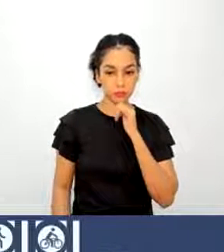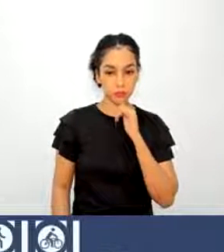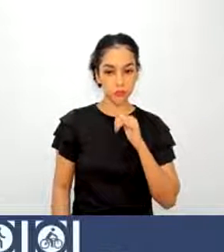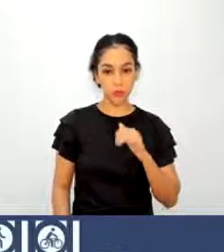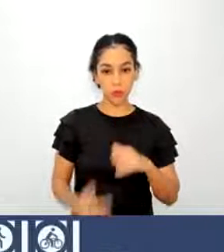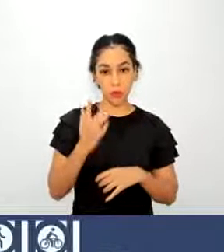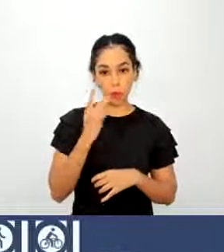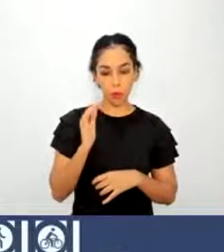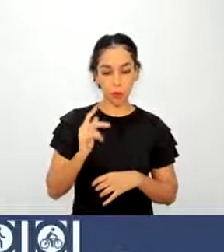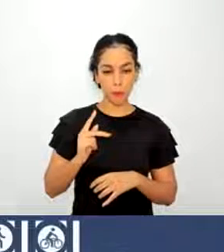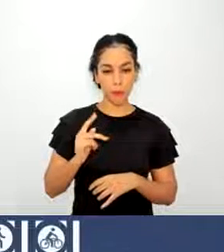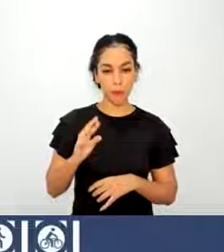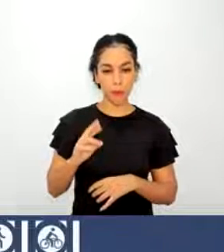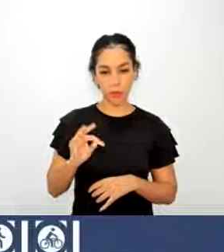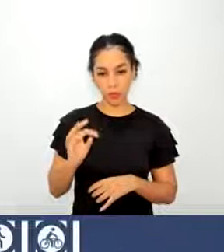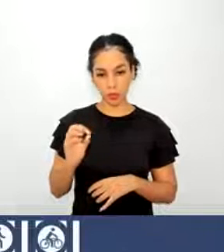do Brasil.